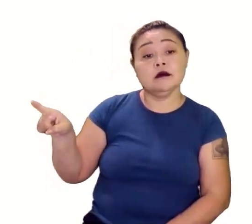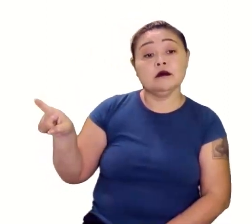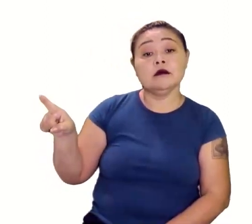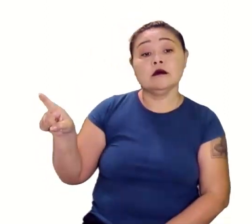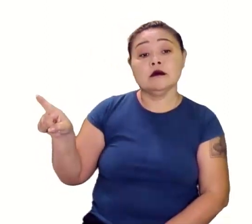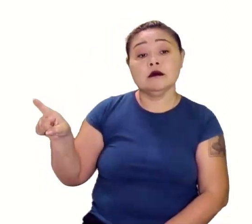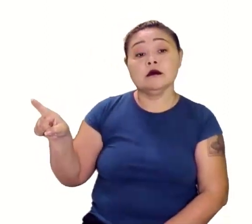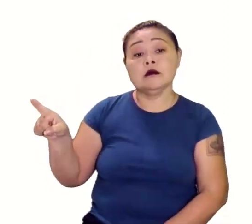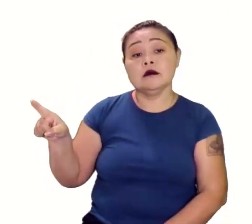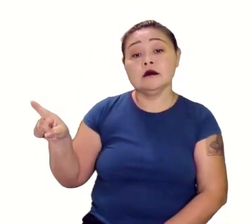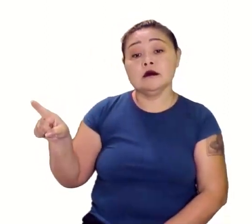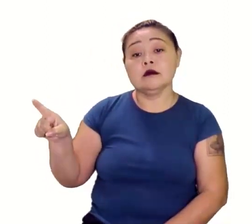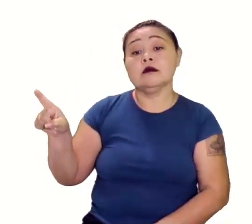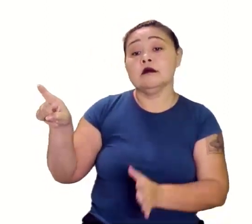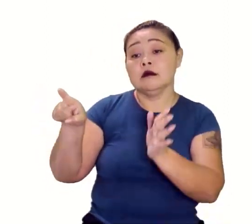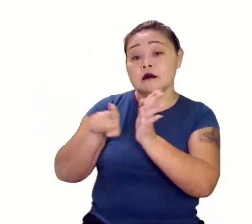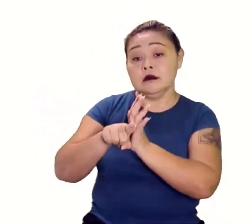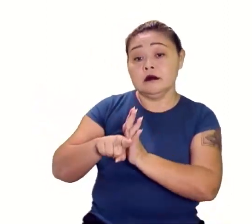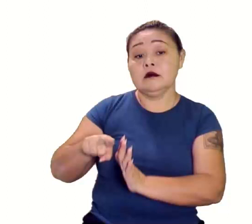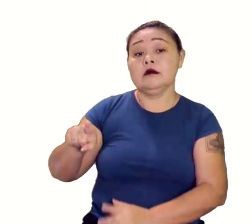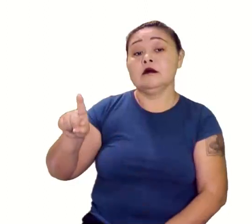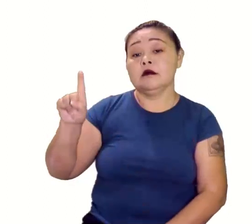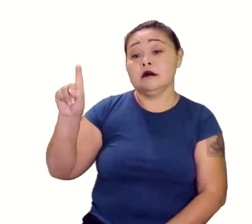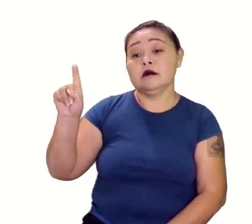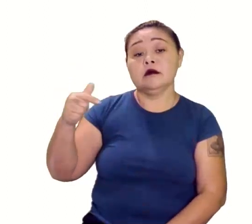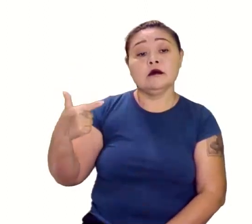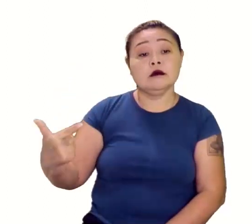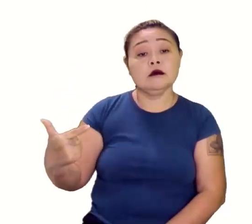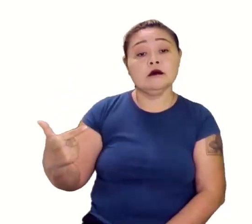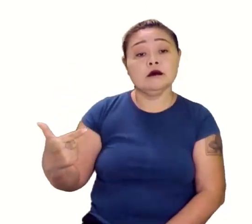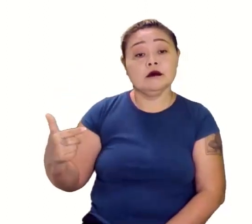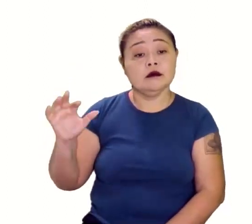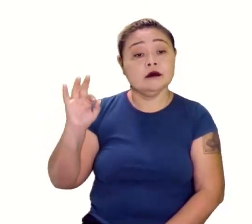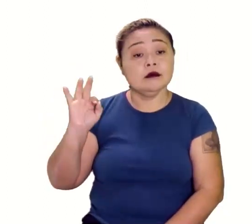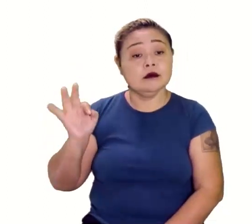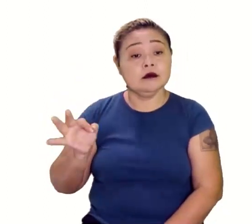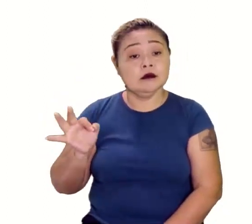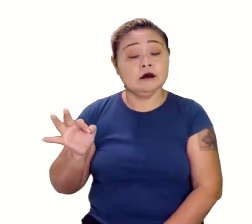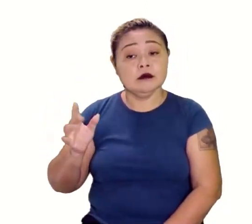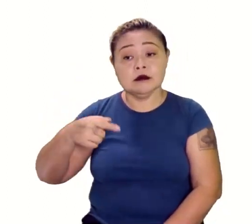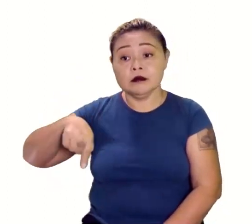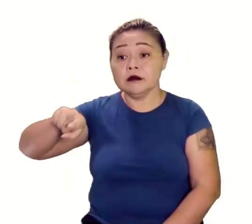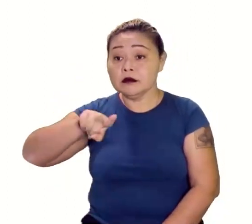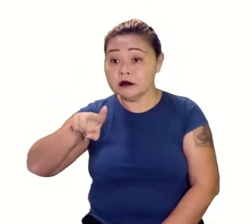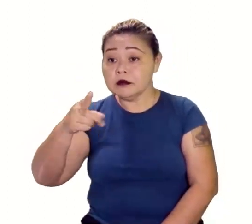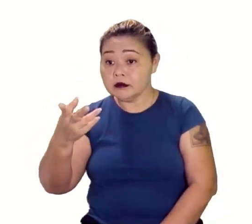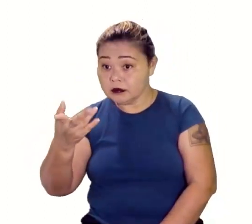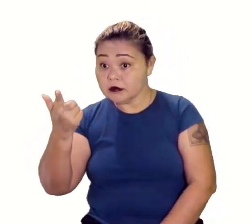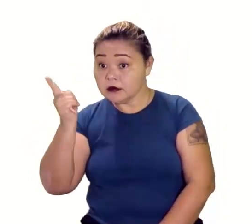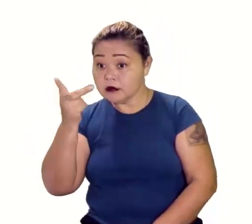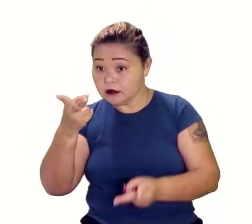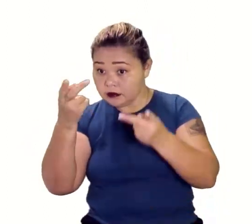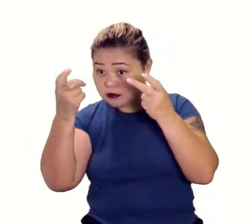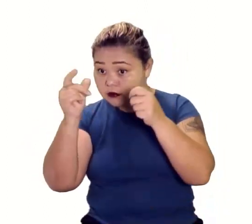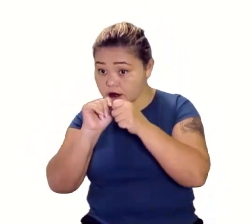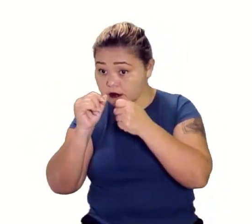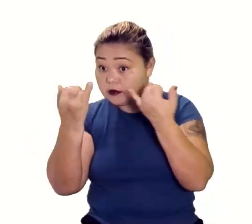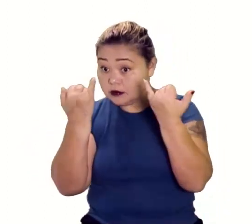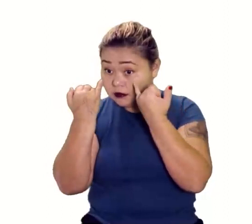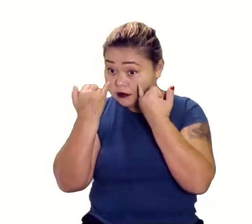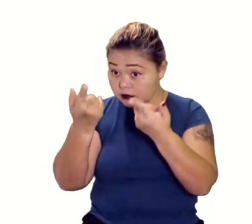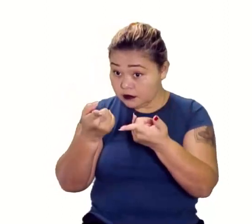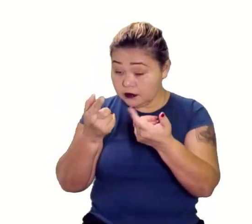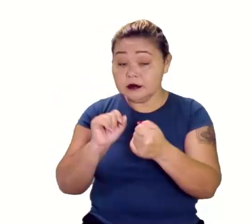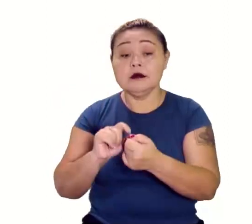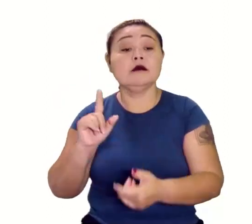a resposta é menos 2. Certinho? Certinho. Todo mundo captando a mensagem aí?